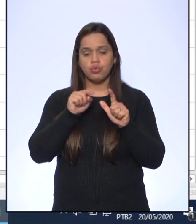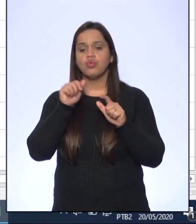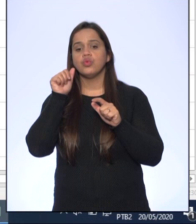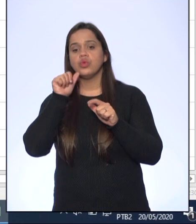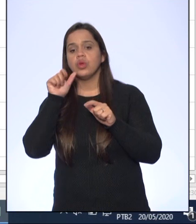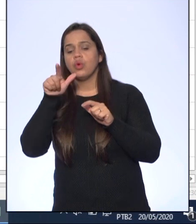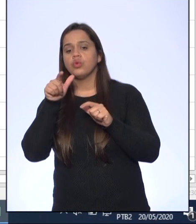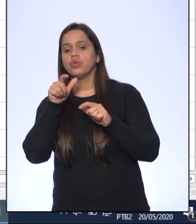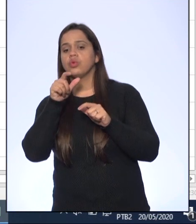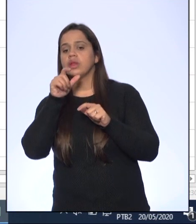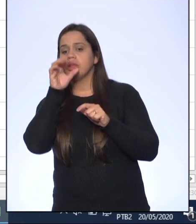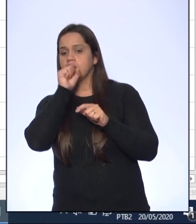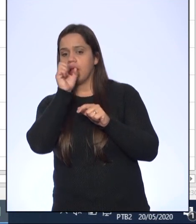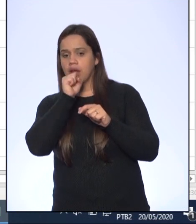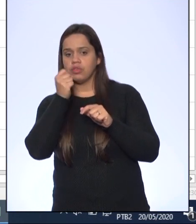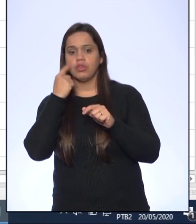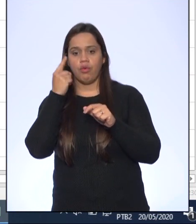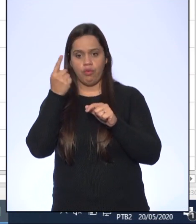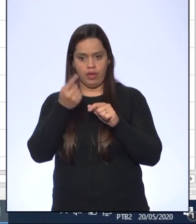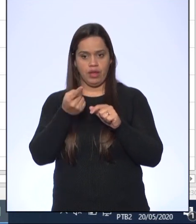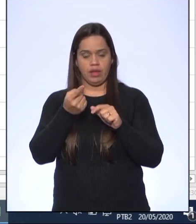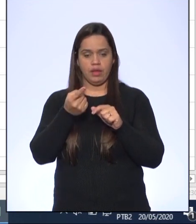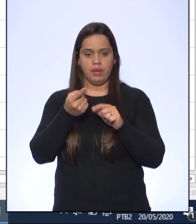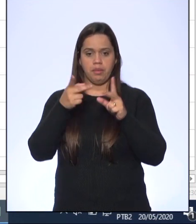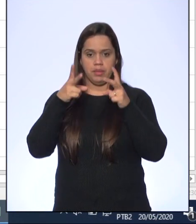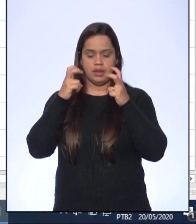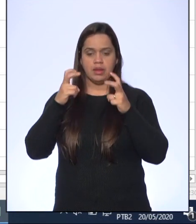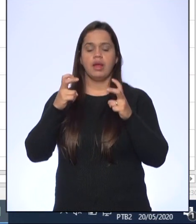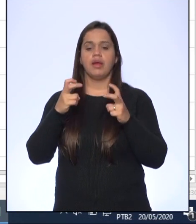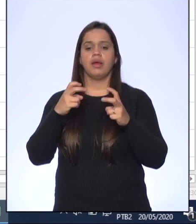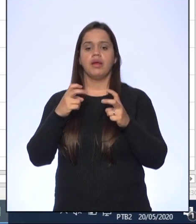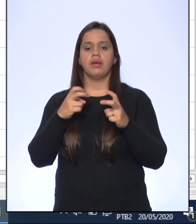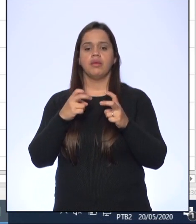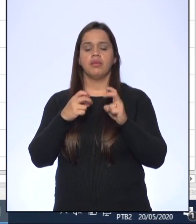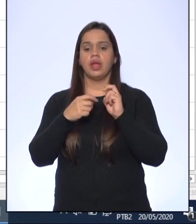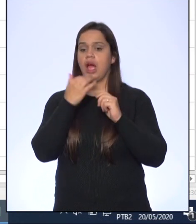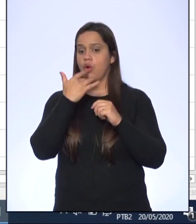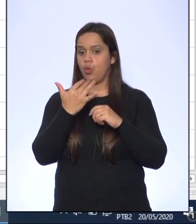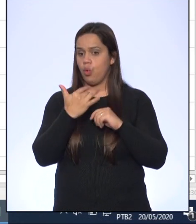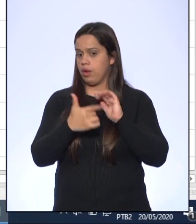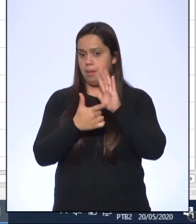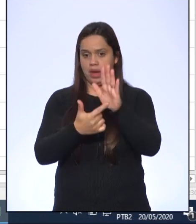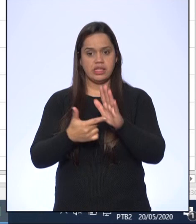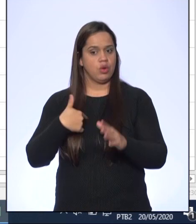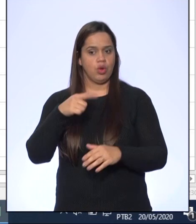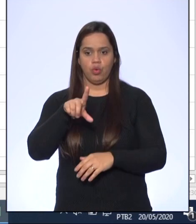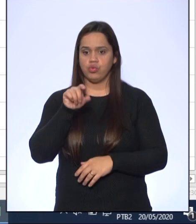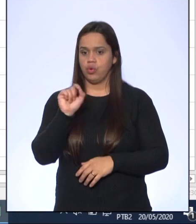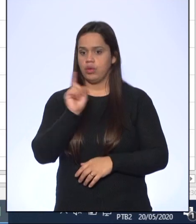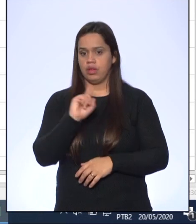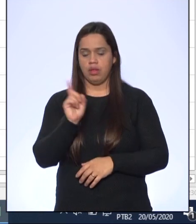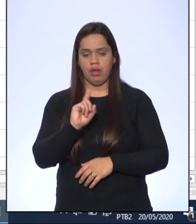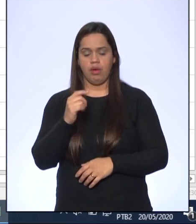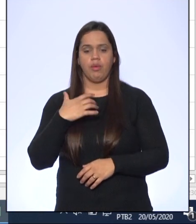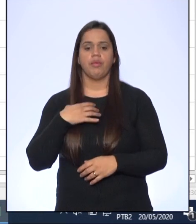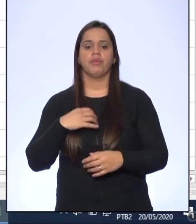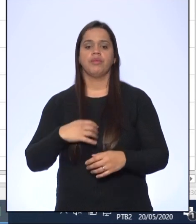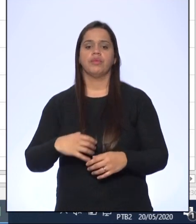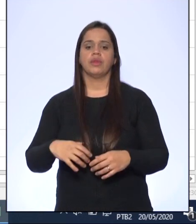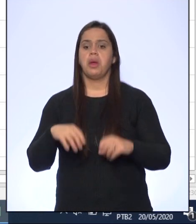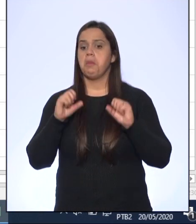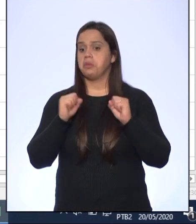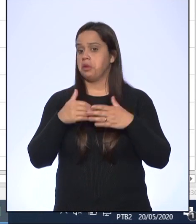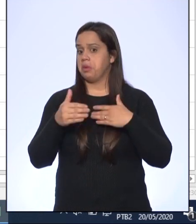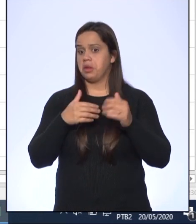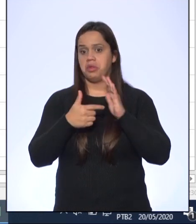tá? Não tem essa. Então, dá uma olhada aí, a cor foi a que apareceu. Eu não selecionei cor nenhuma, hein? Então, poderia ser